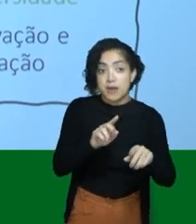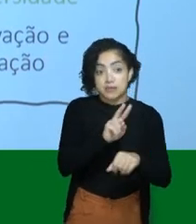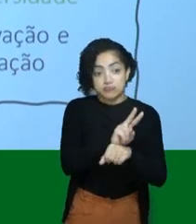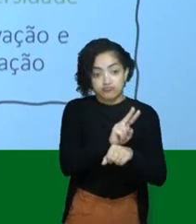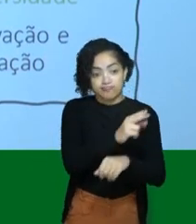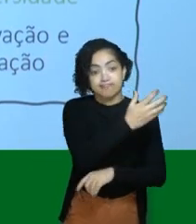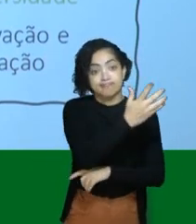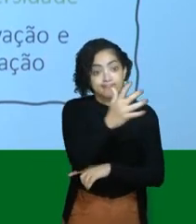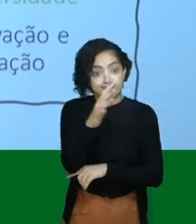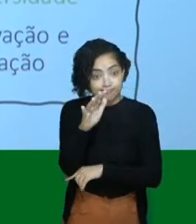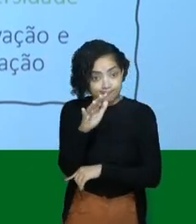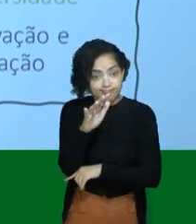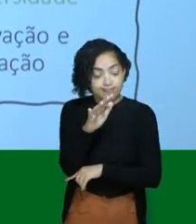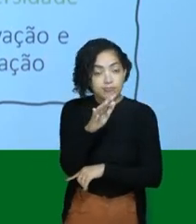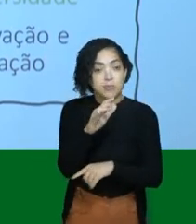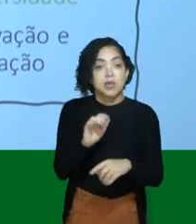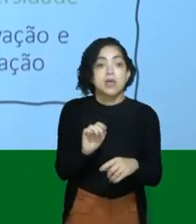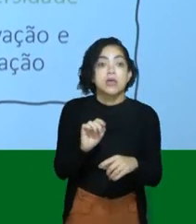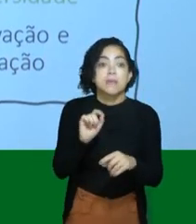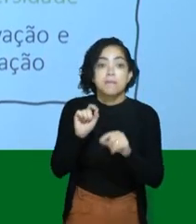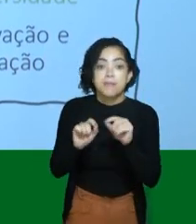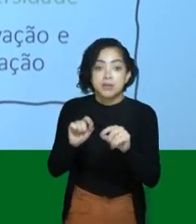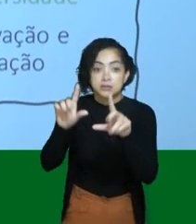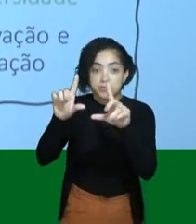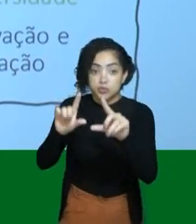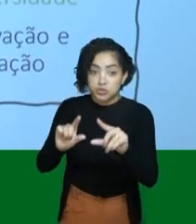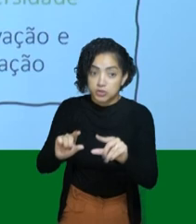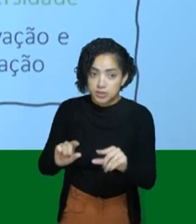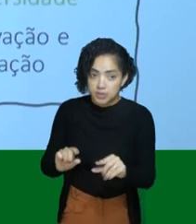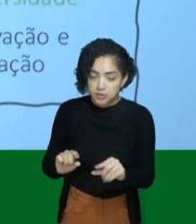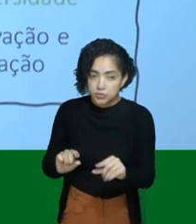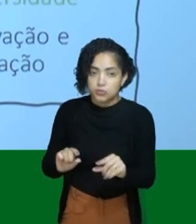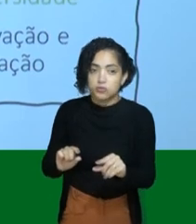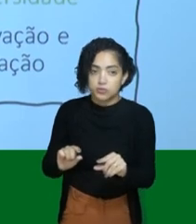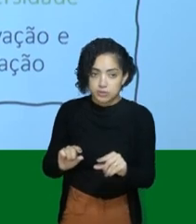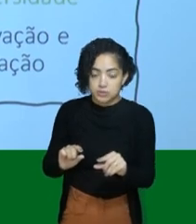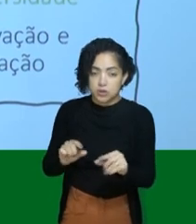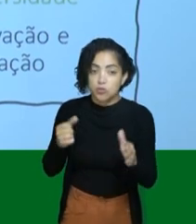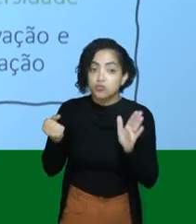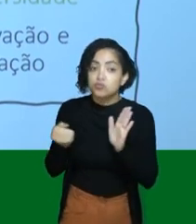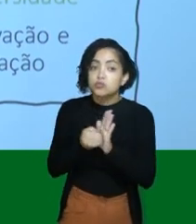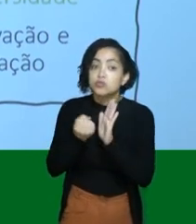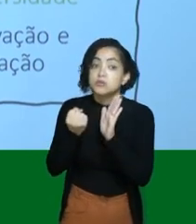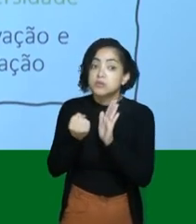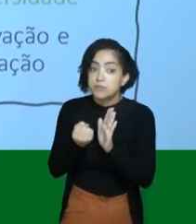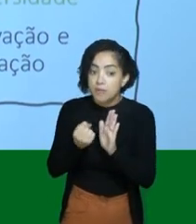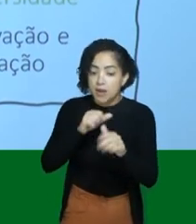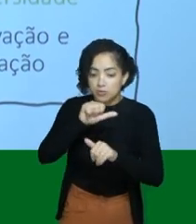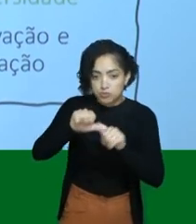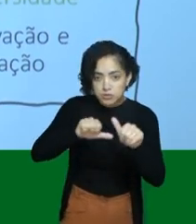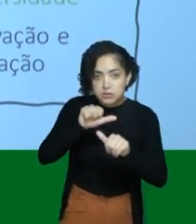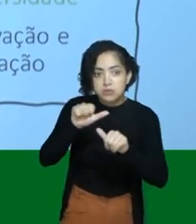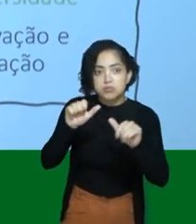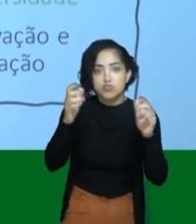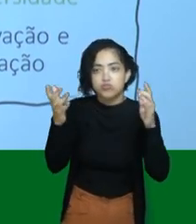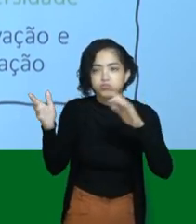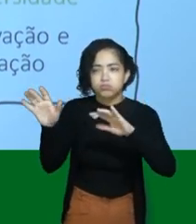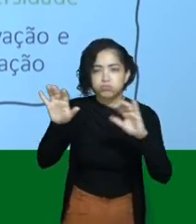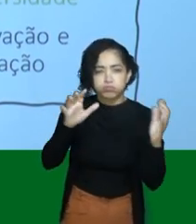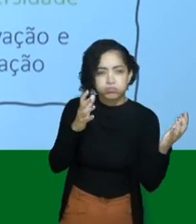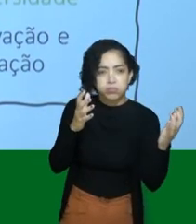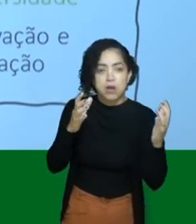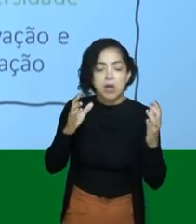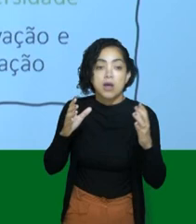preservação e restauração. Né, mas, em termos de redução, né, dos impactos das mudanças climáticas, a gente